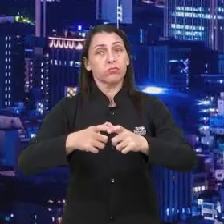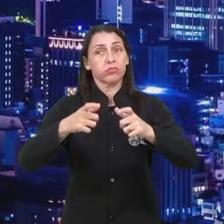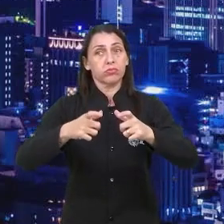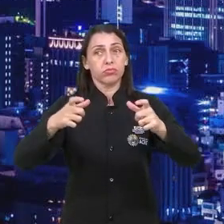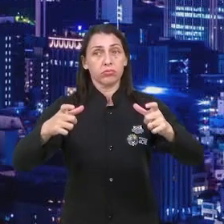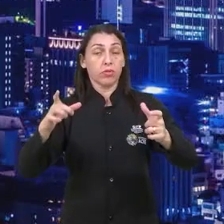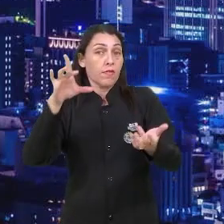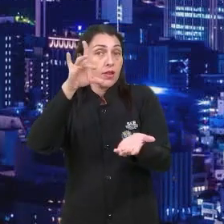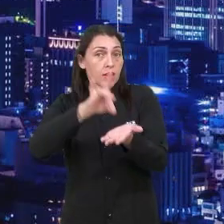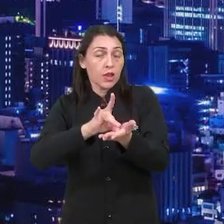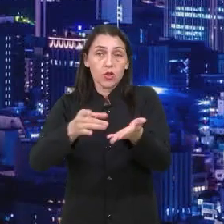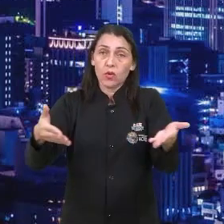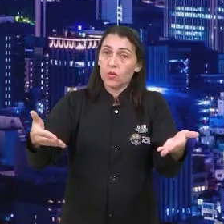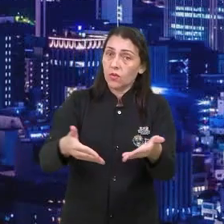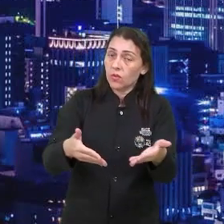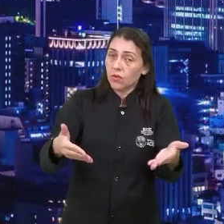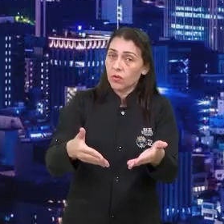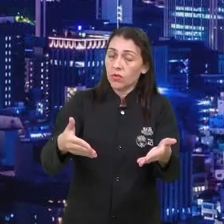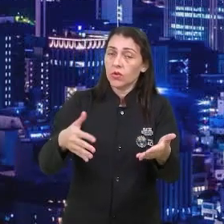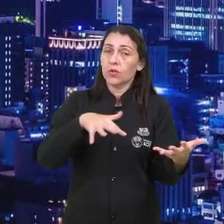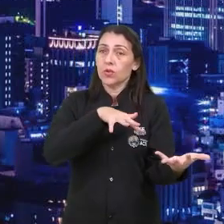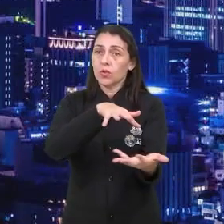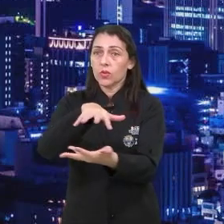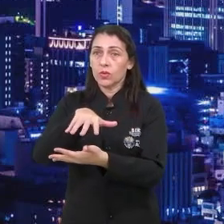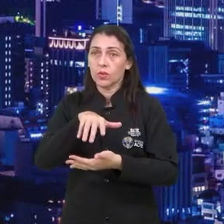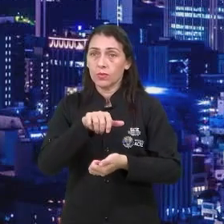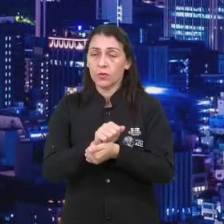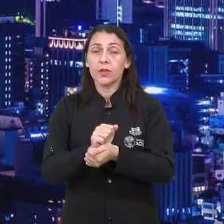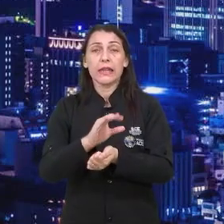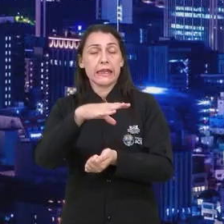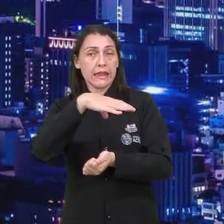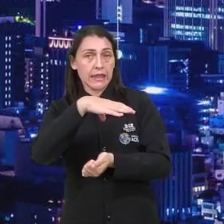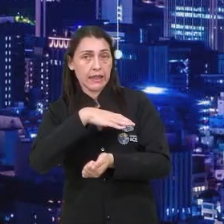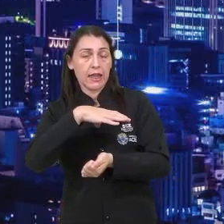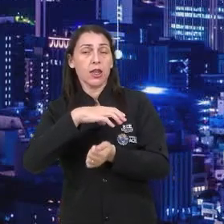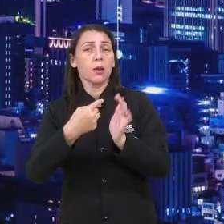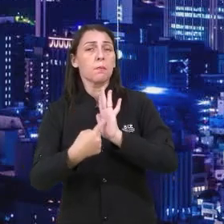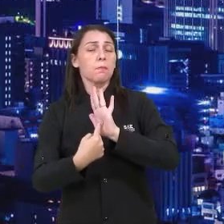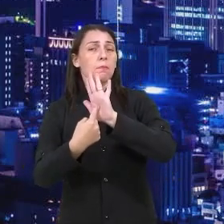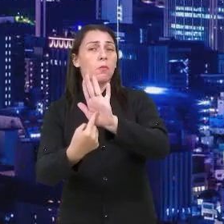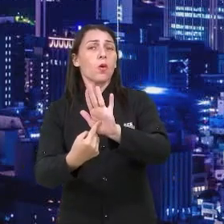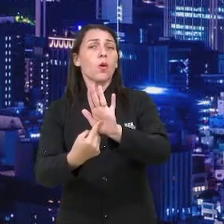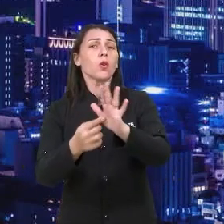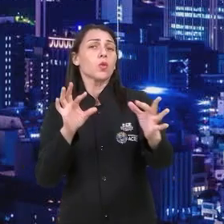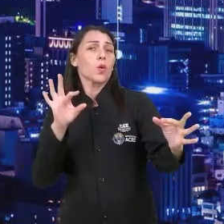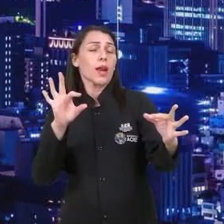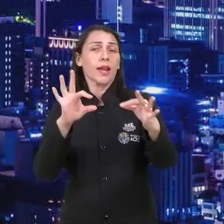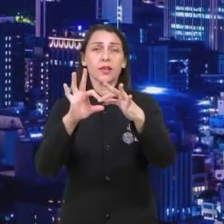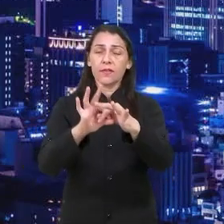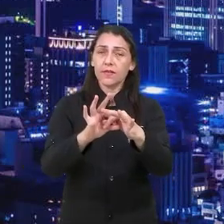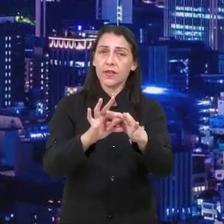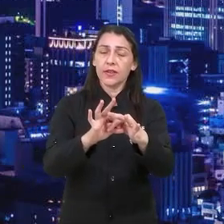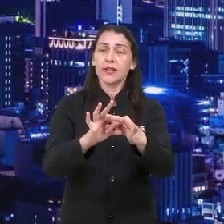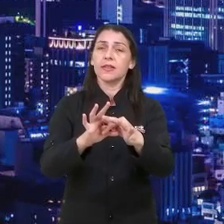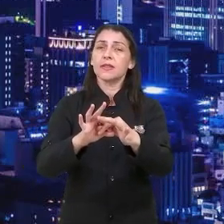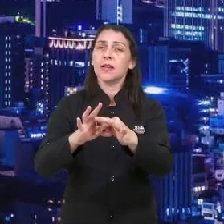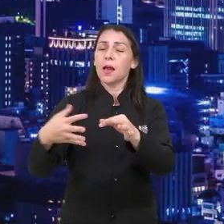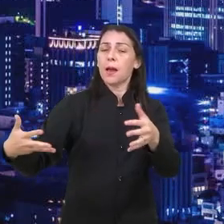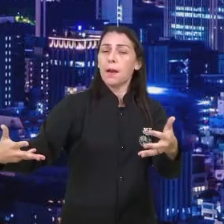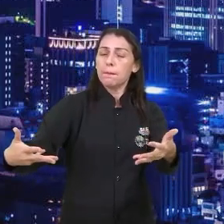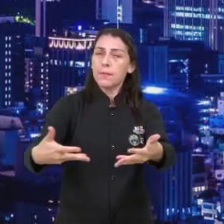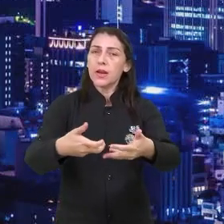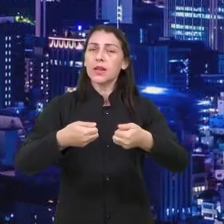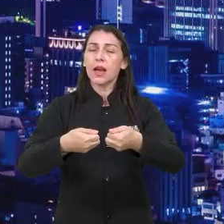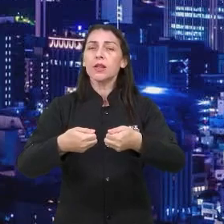a realidade, né, no nosso mundo. Essas cidades, elas apresentam conectividade,